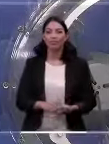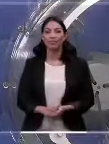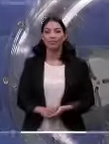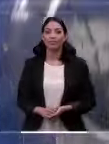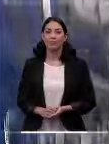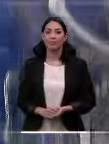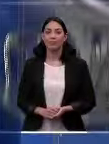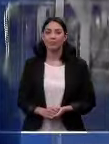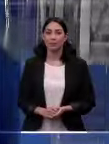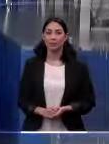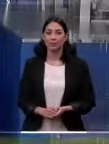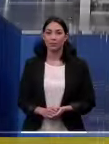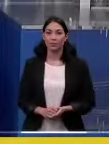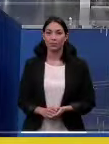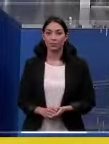Valendo!